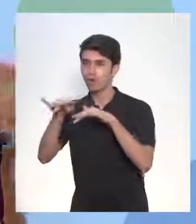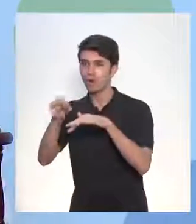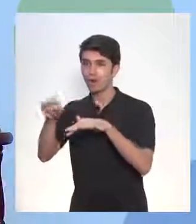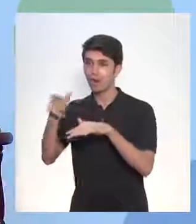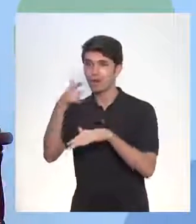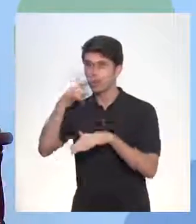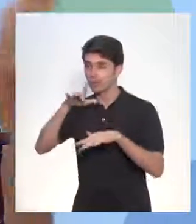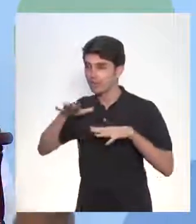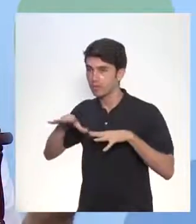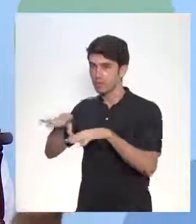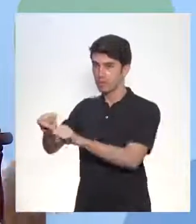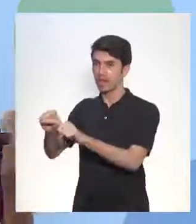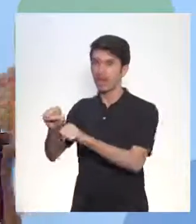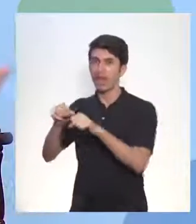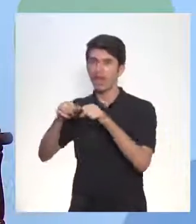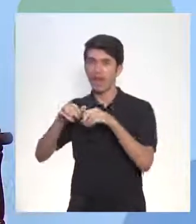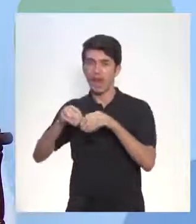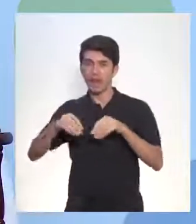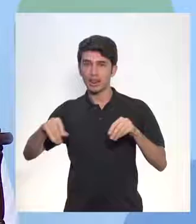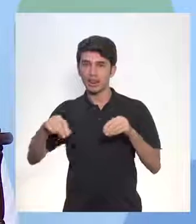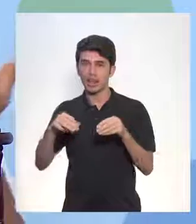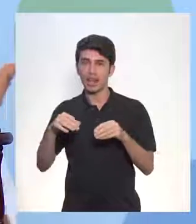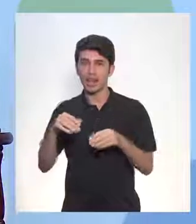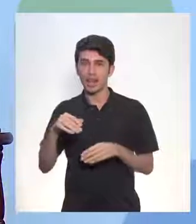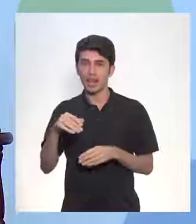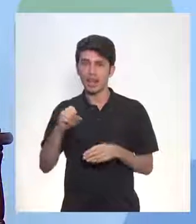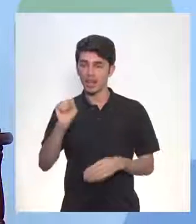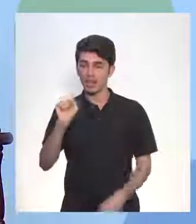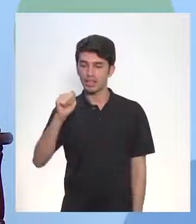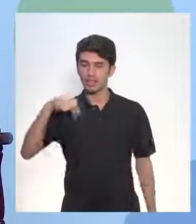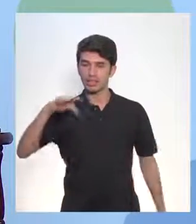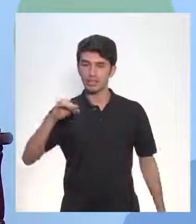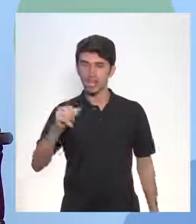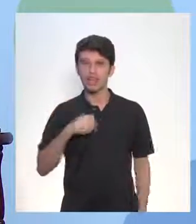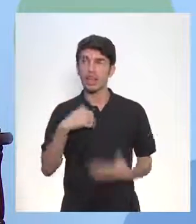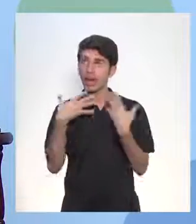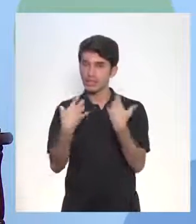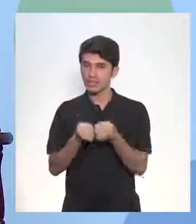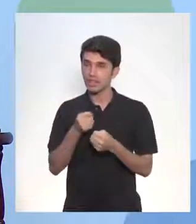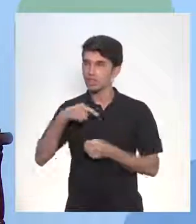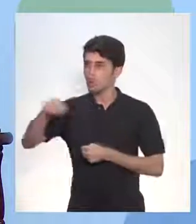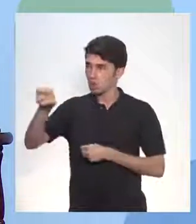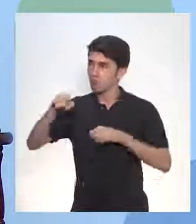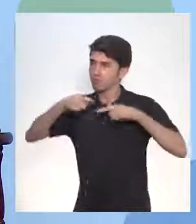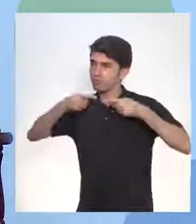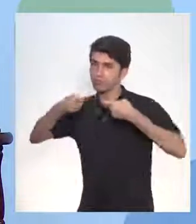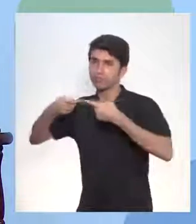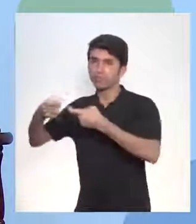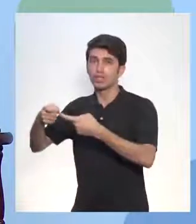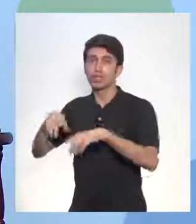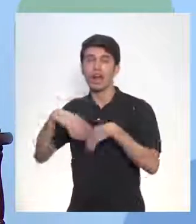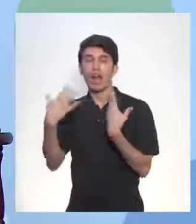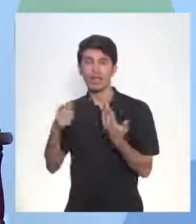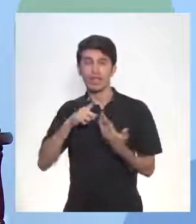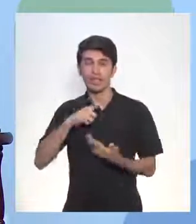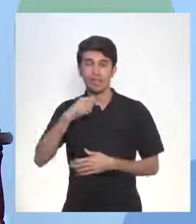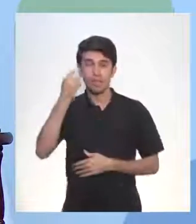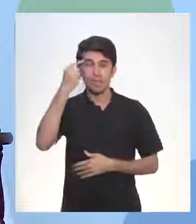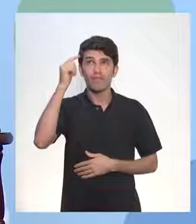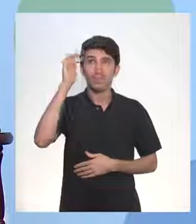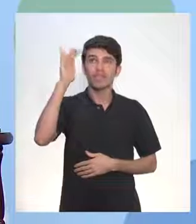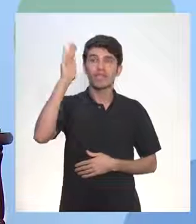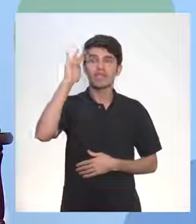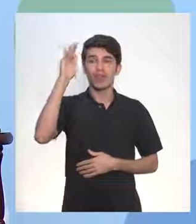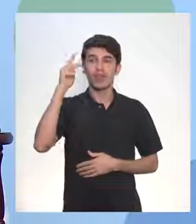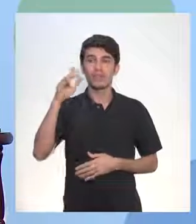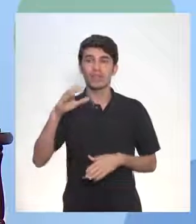fé cristã e até ter o perdão dos pecados, abraçaram a empreitada das cruzadas. A gente vai ter uma fantasiosa cruzada